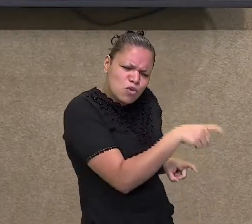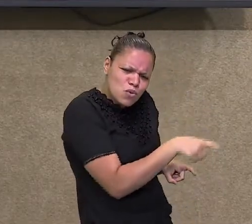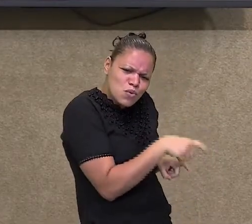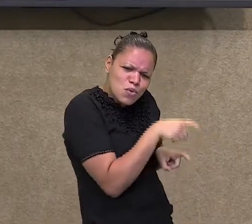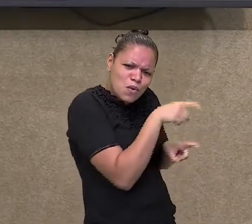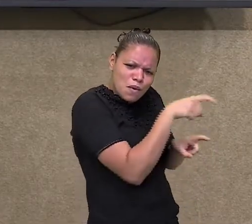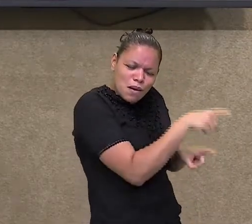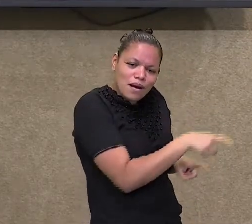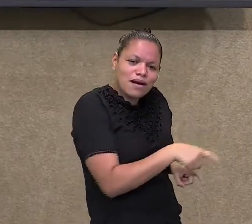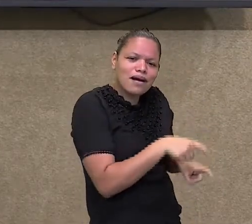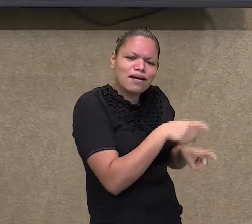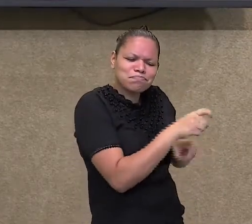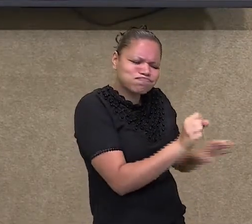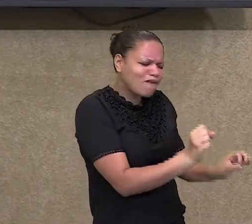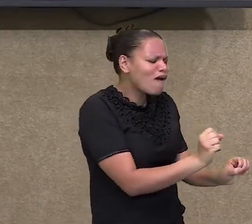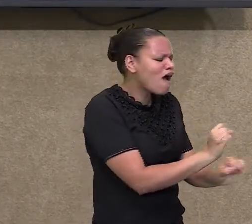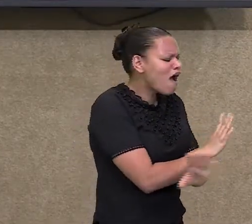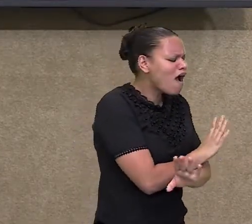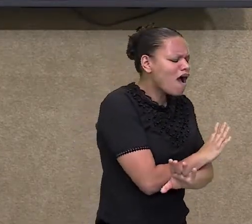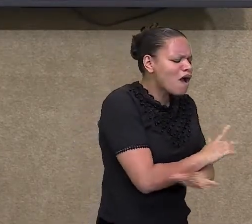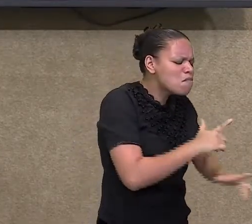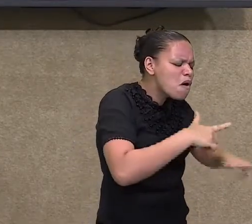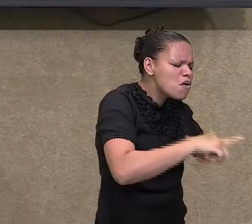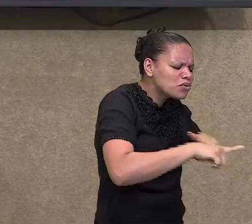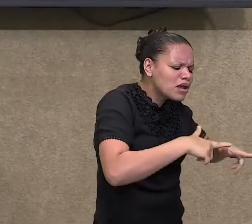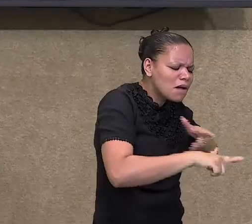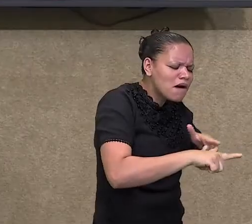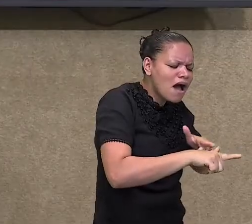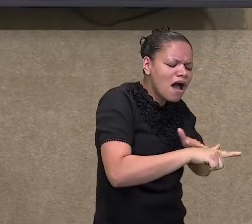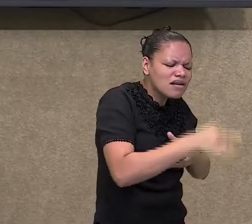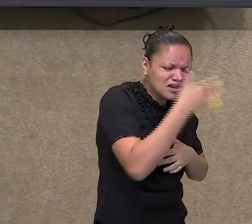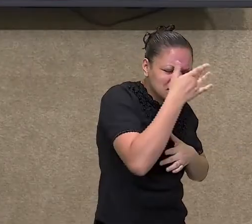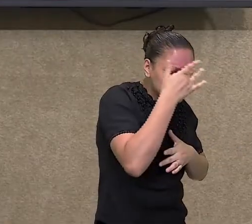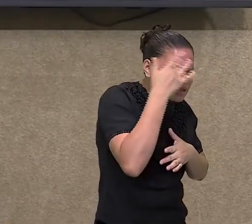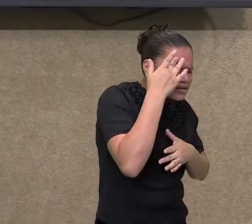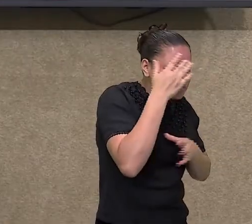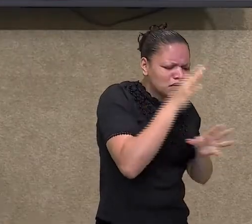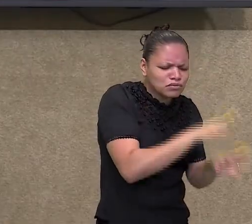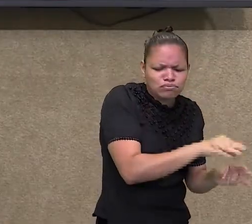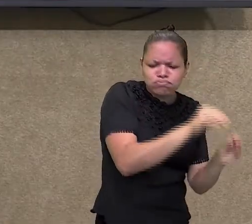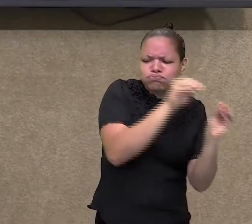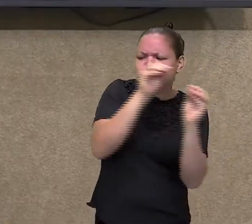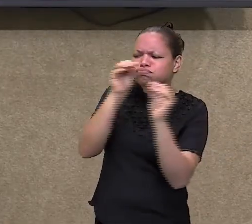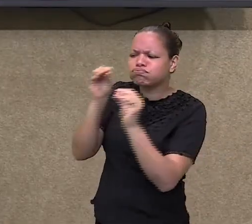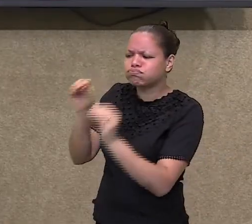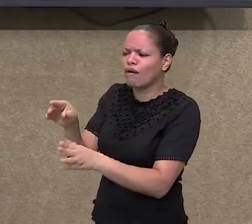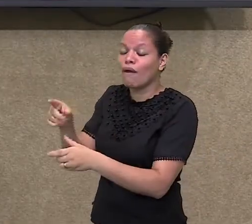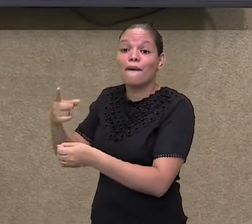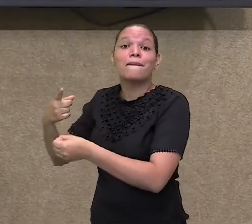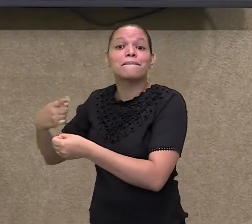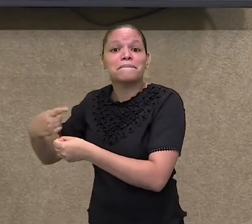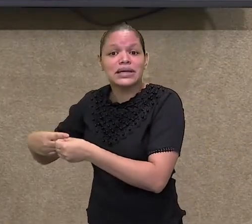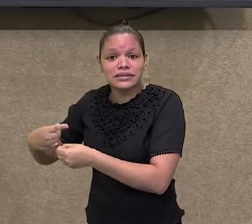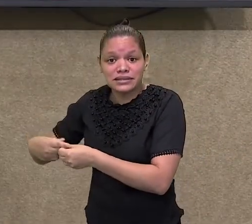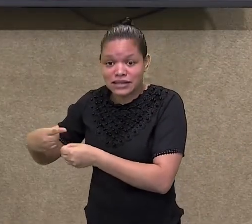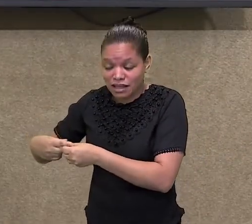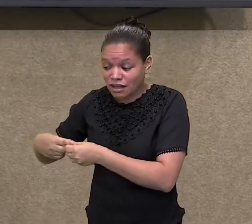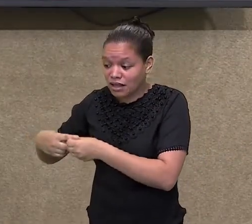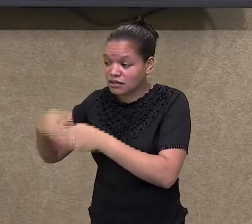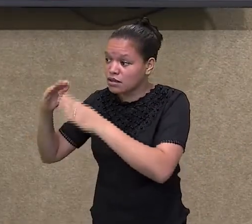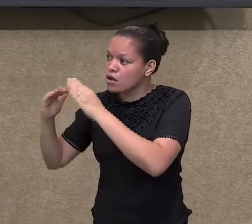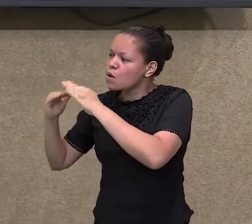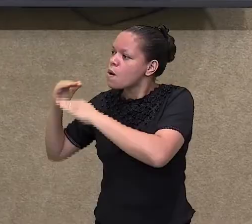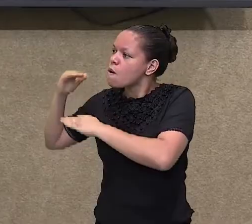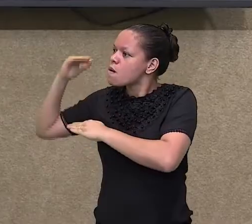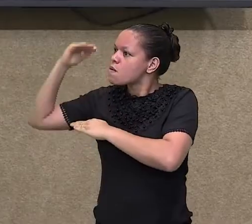As indústrias fazendo o quê? Construções, objetos, carros, e aí veio um crescimento populacional maior para